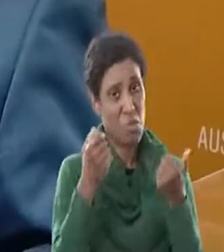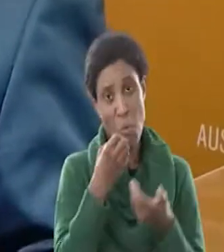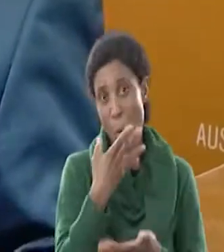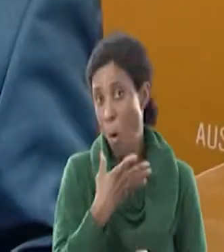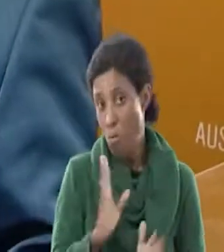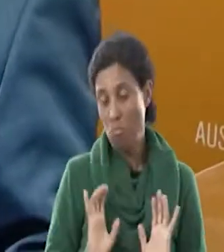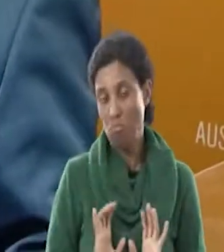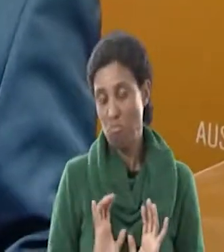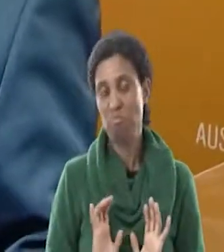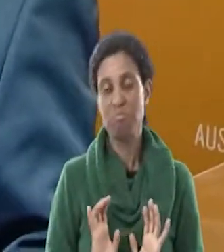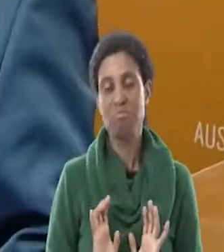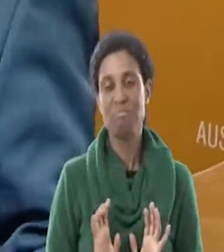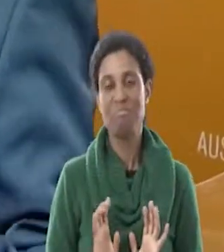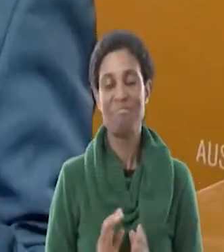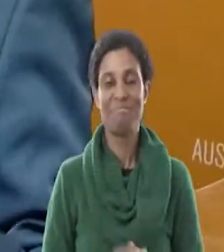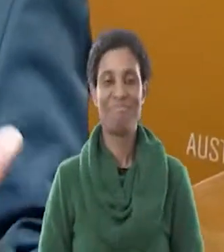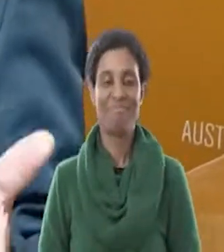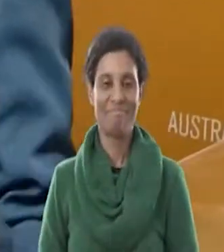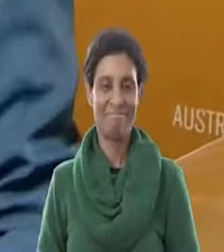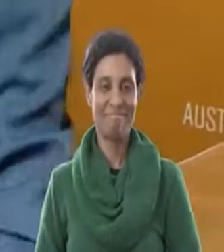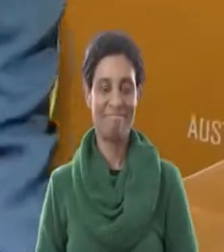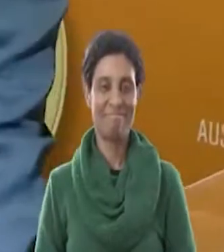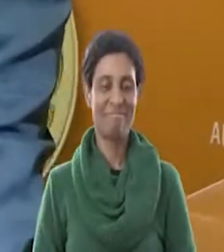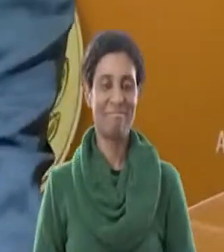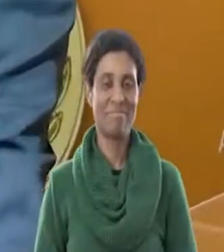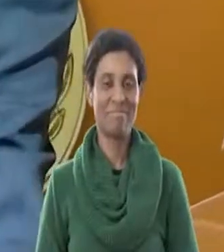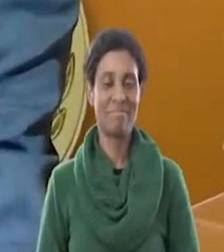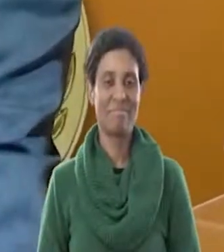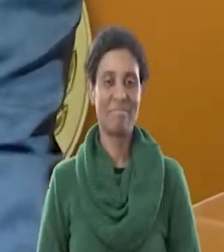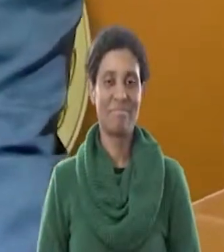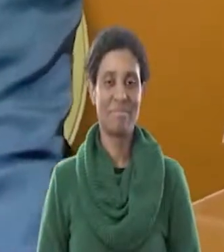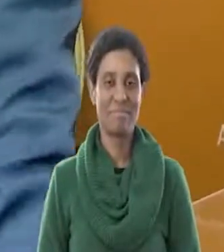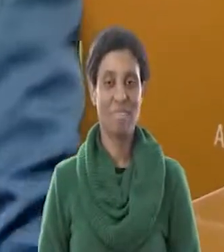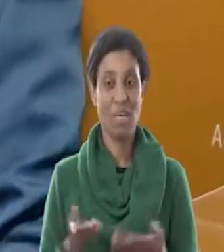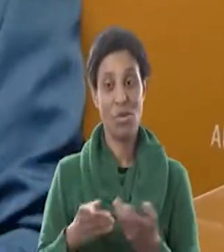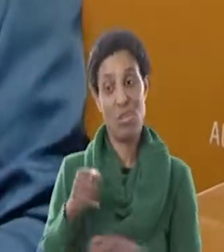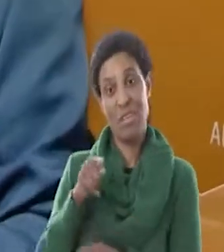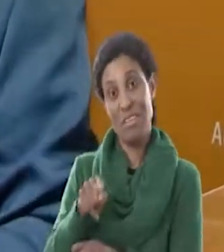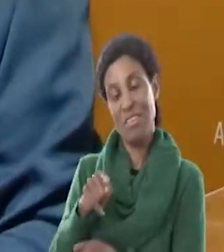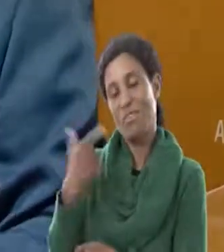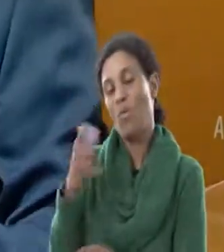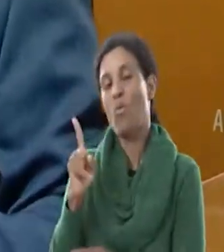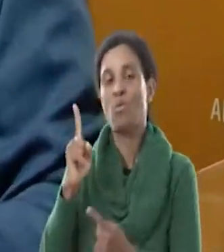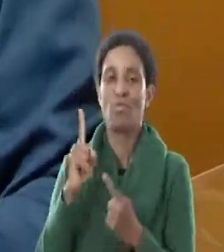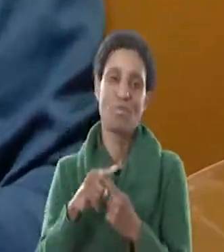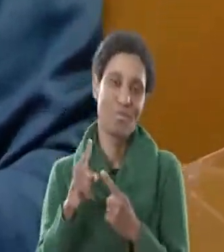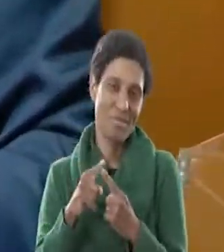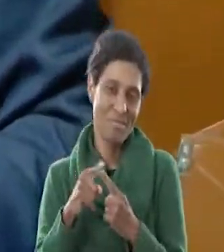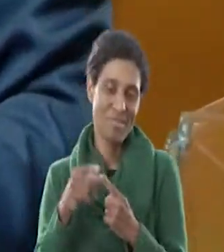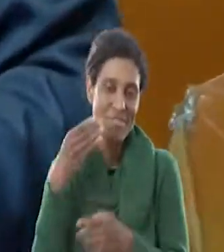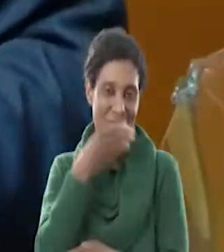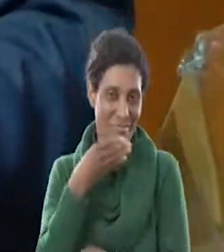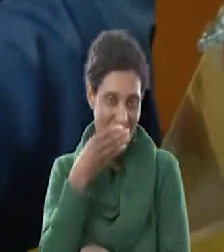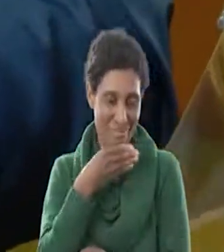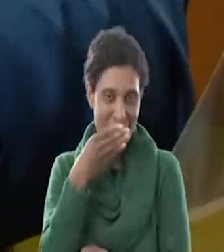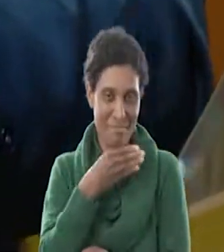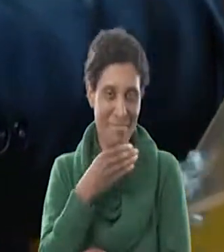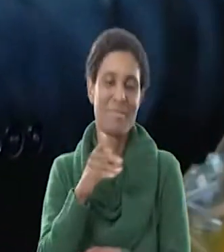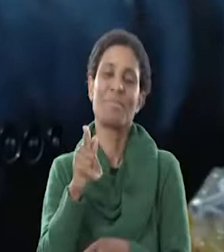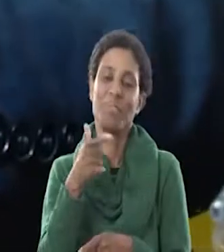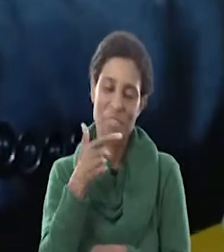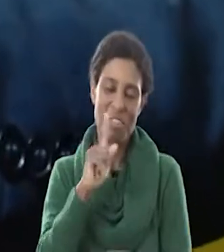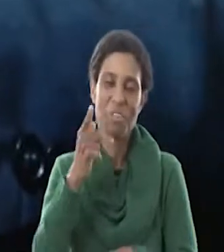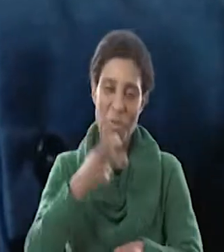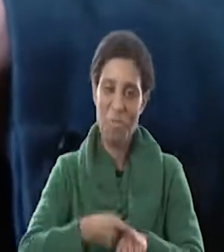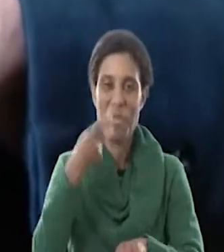não diferencia em nada, só a textura. Textura, tal, né? Isso, uhum. E sabor. Esse aqui é um outro tipo de creme também, que esse aqui foi